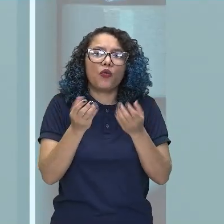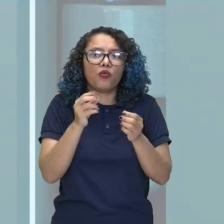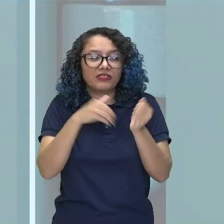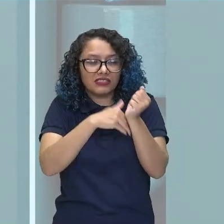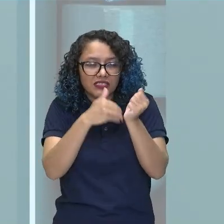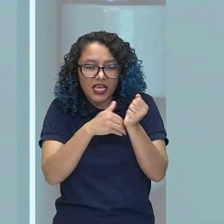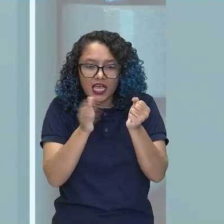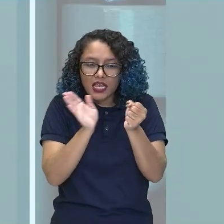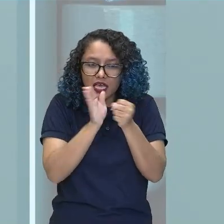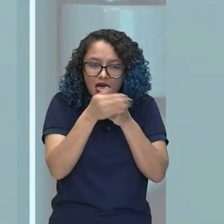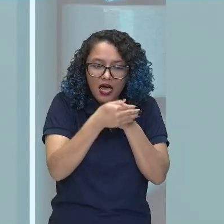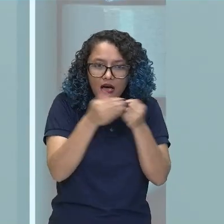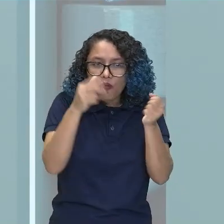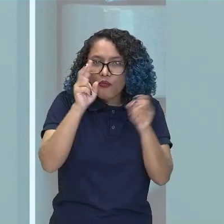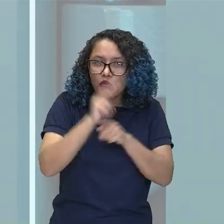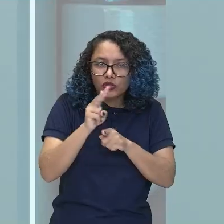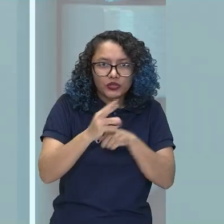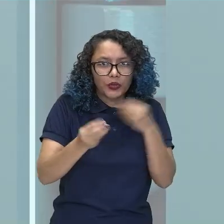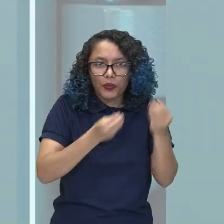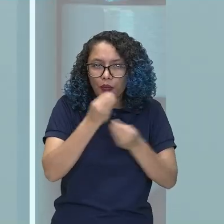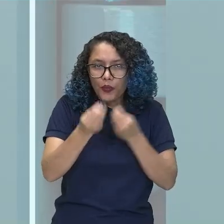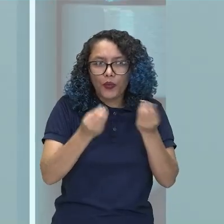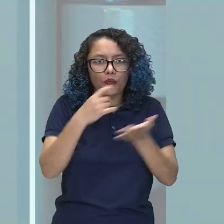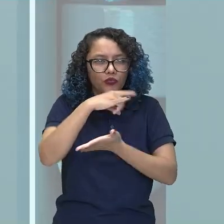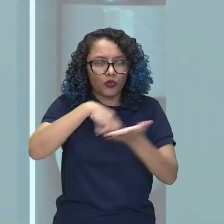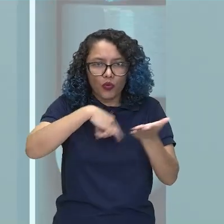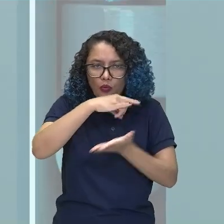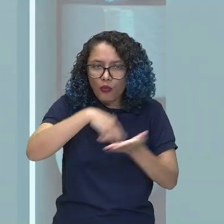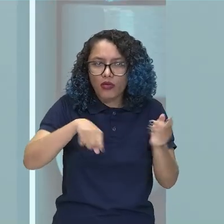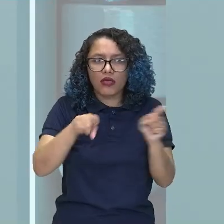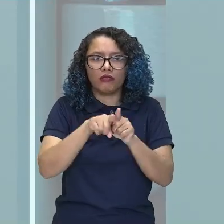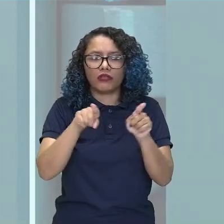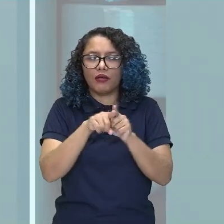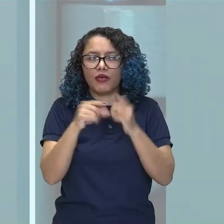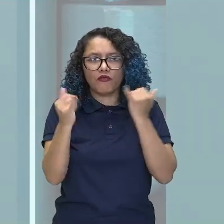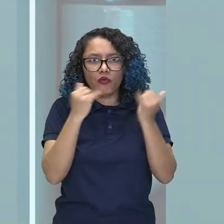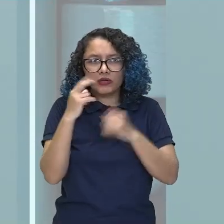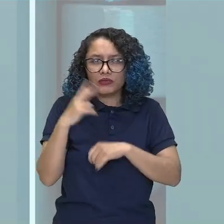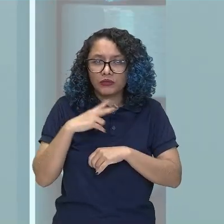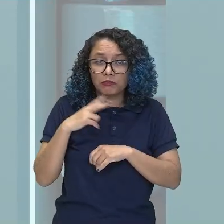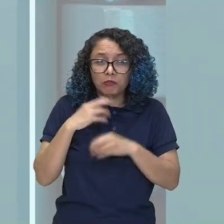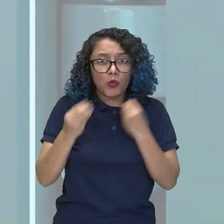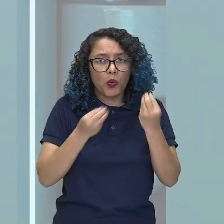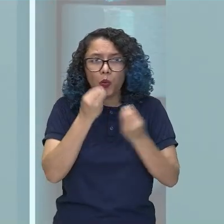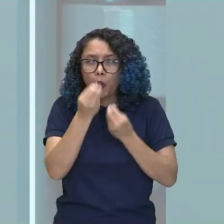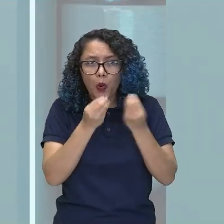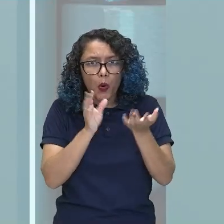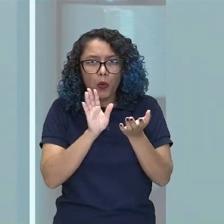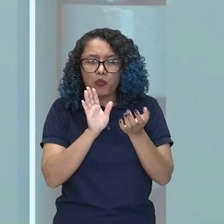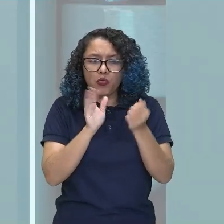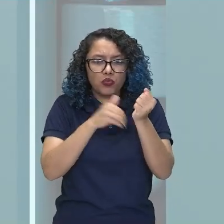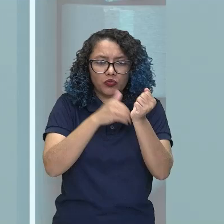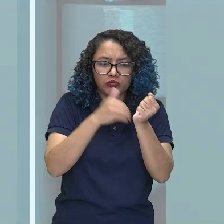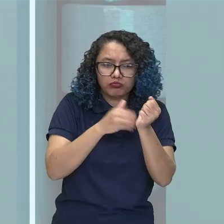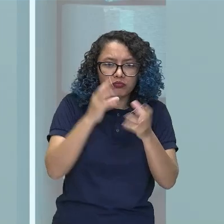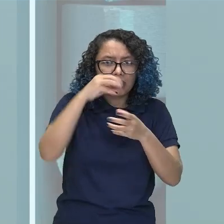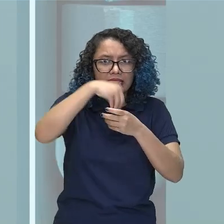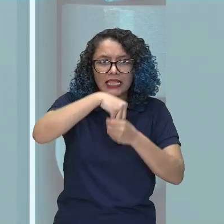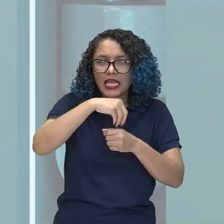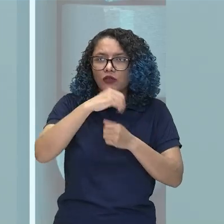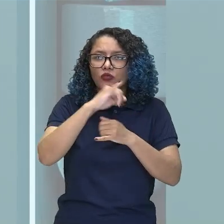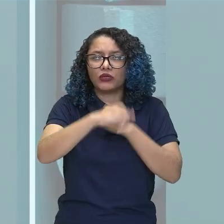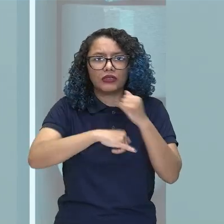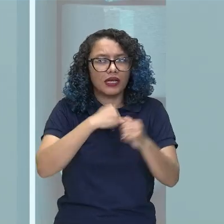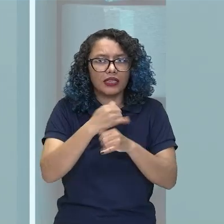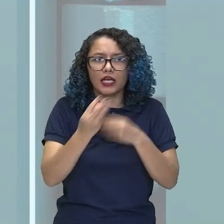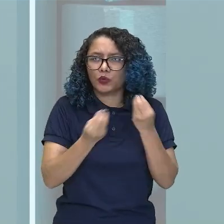senhas, os meus documentos, né? Dados pessoais, como eu vou proteger isso na internet? Então, percebo que é um